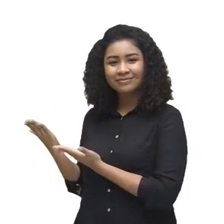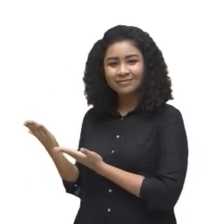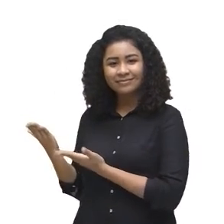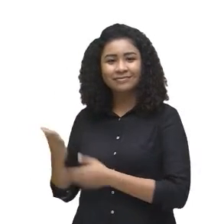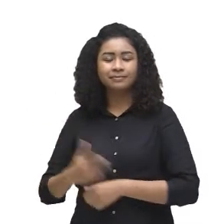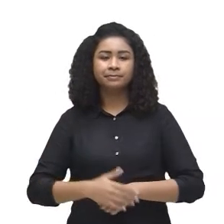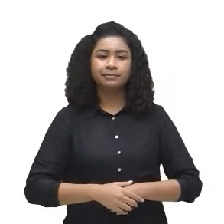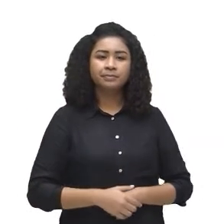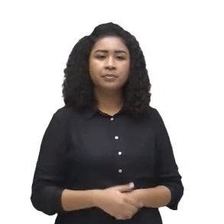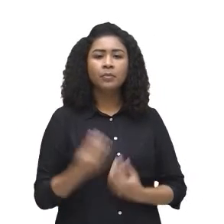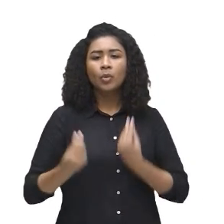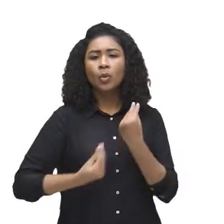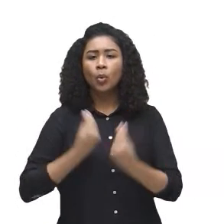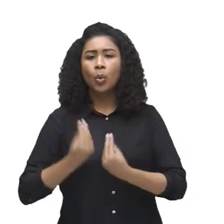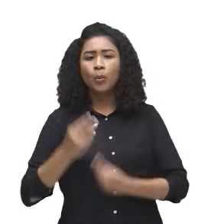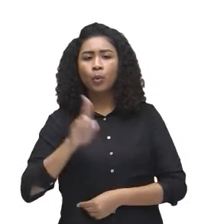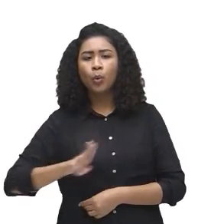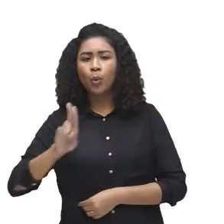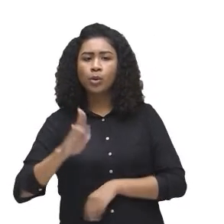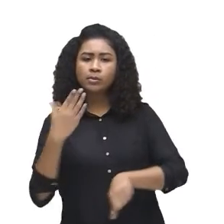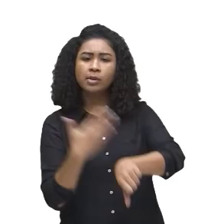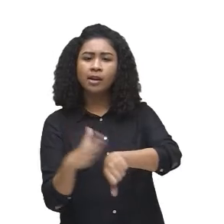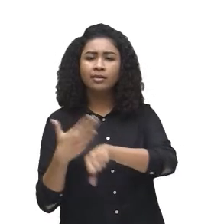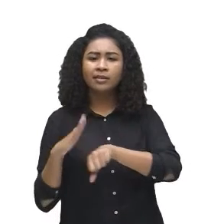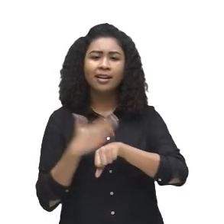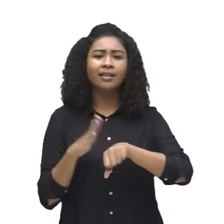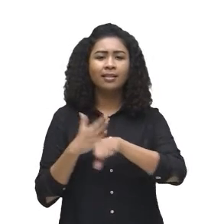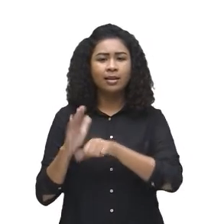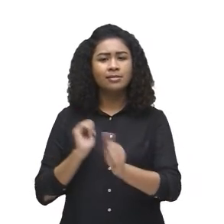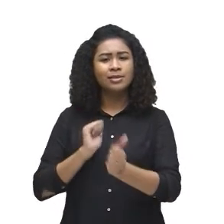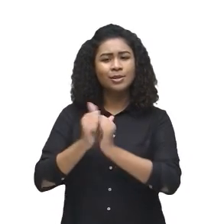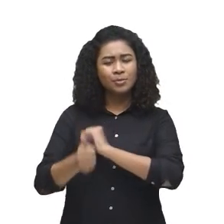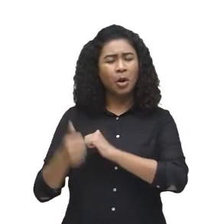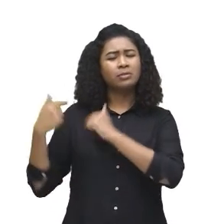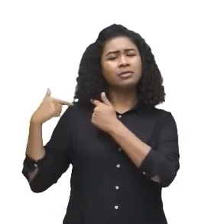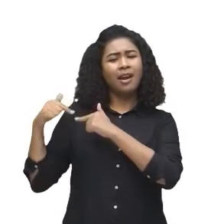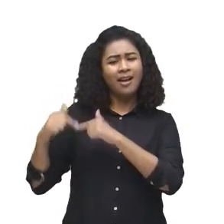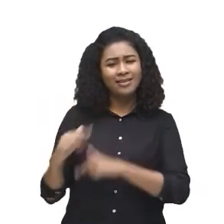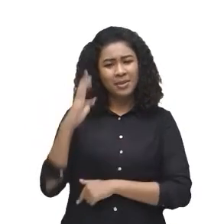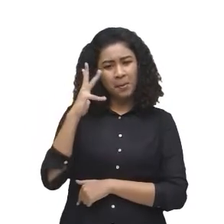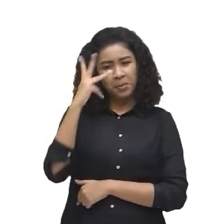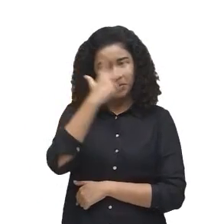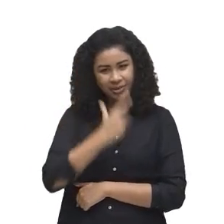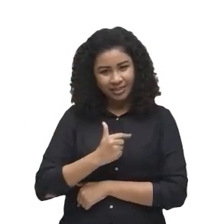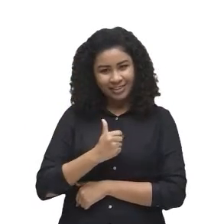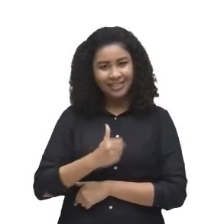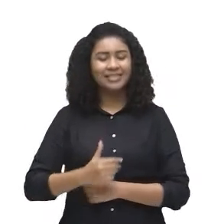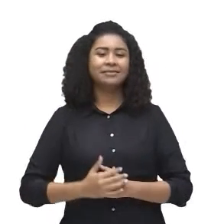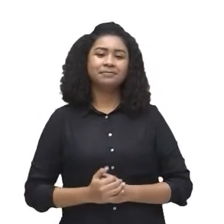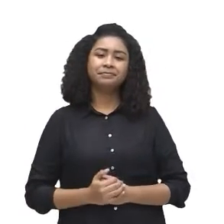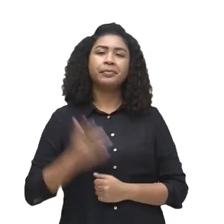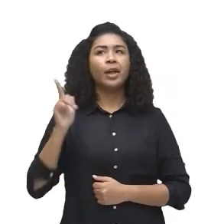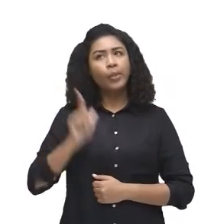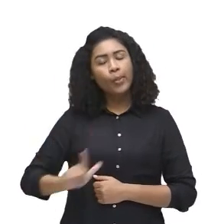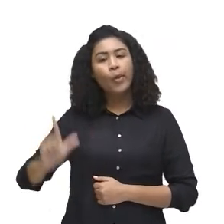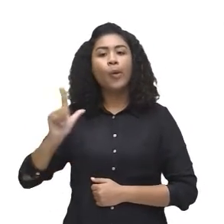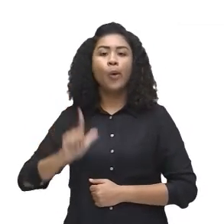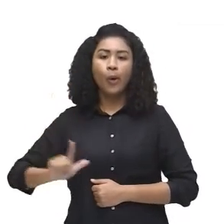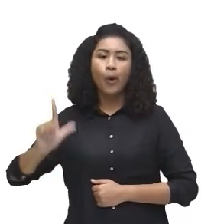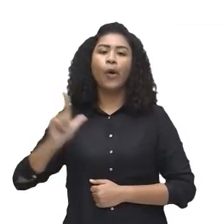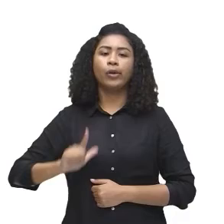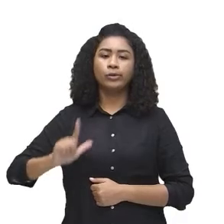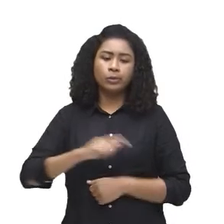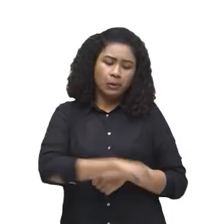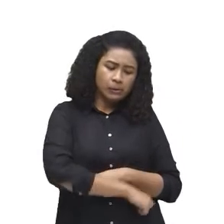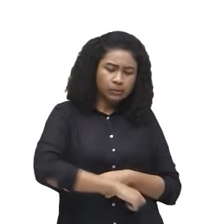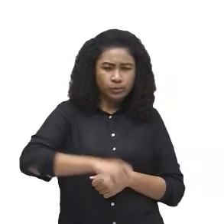para poder praticar essa luta também tão tradicional e tão bonita, né? É lógico que as armas deles não são